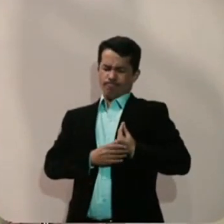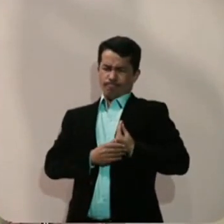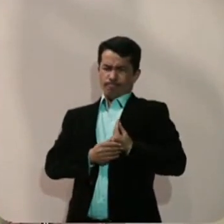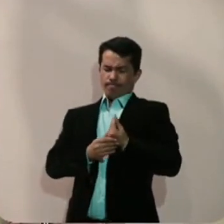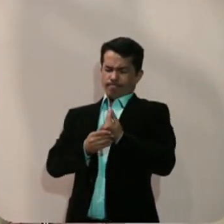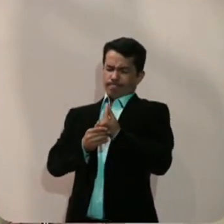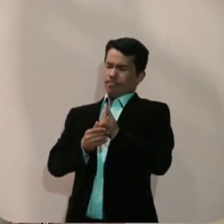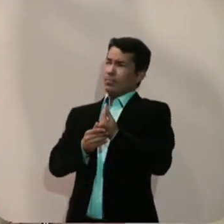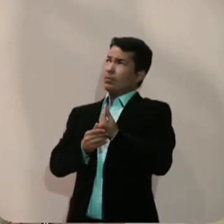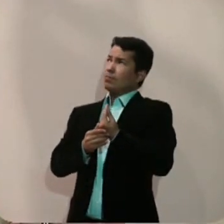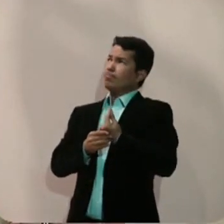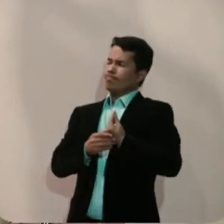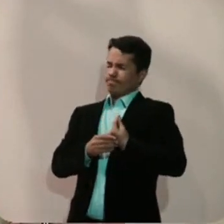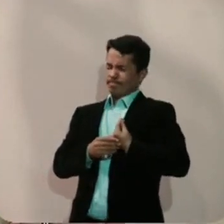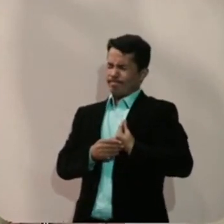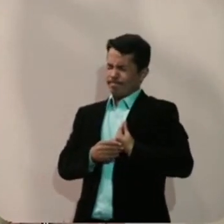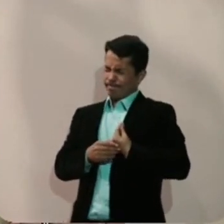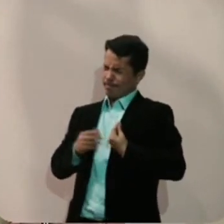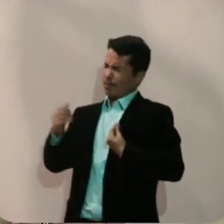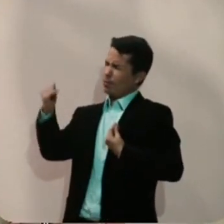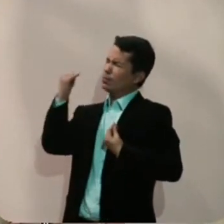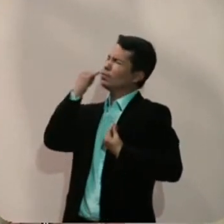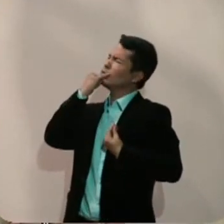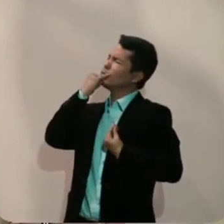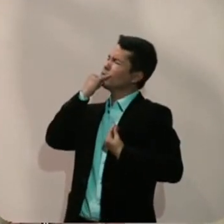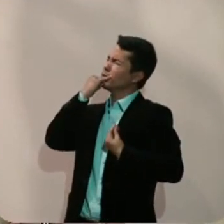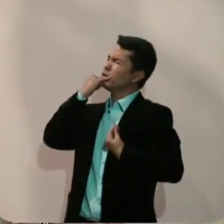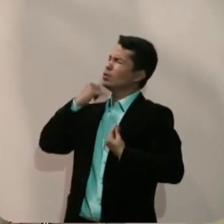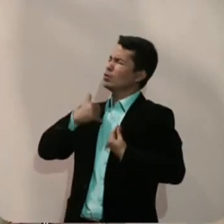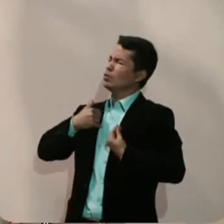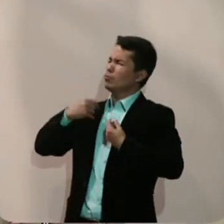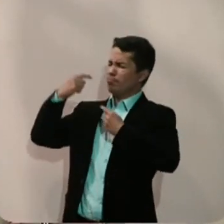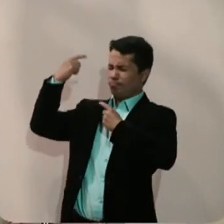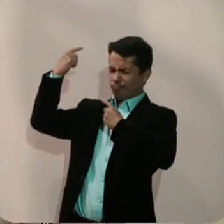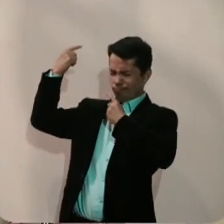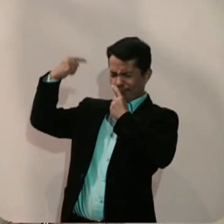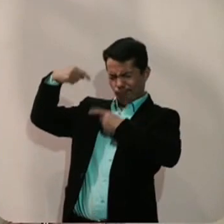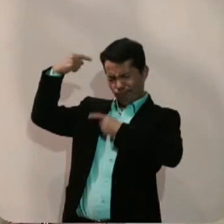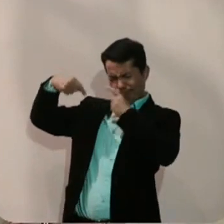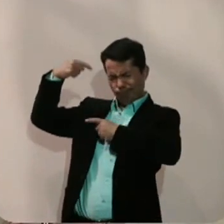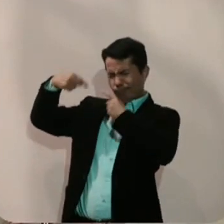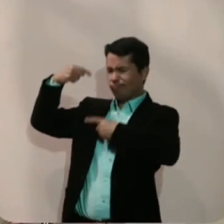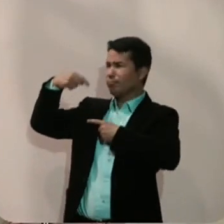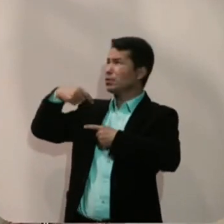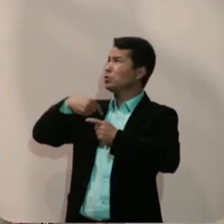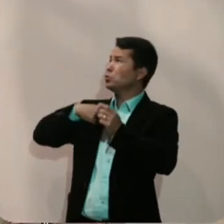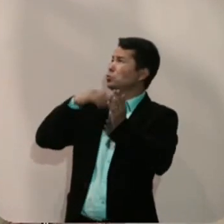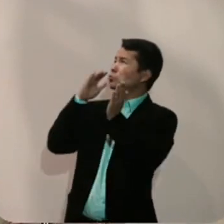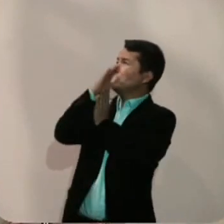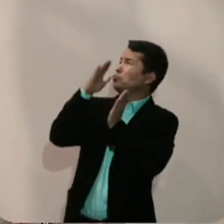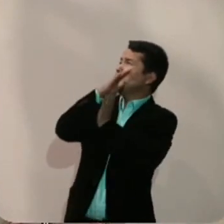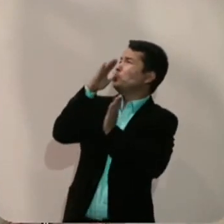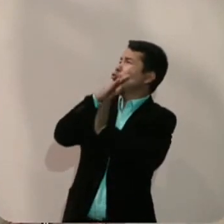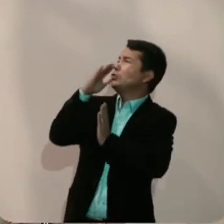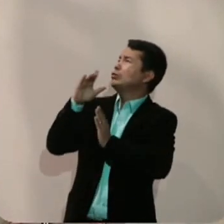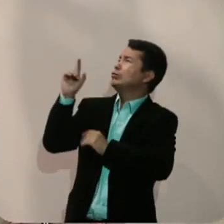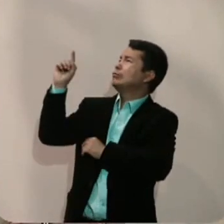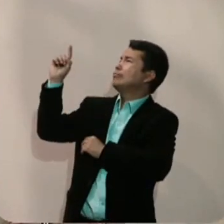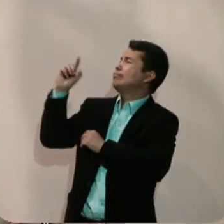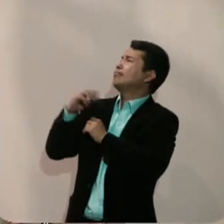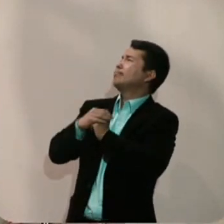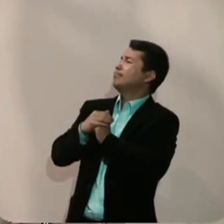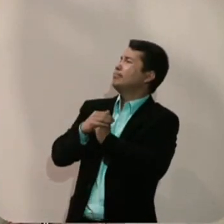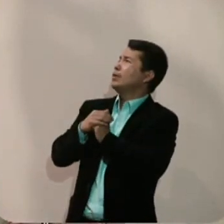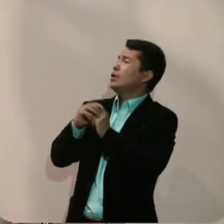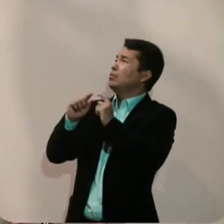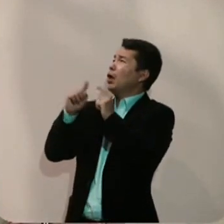lutado contigo, eu tenho fugido da tua presença, eu tenho tentado os meus caminhos,